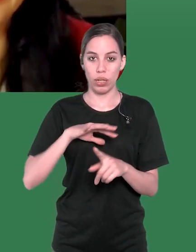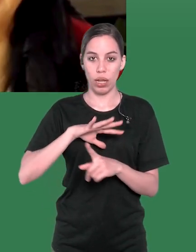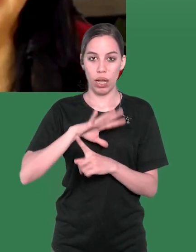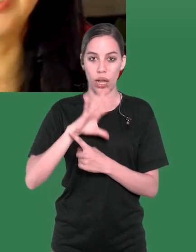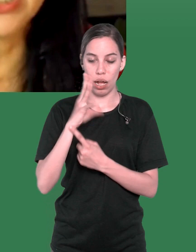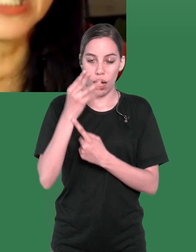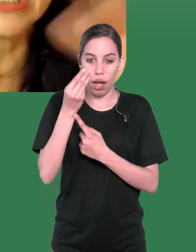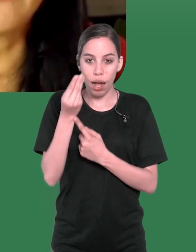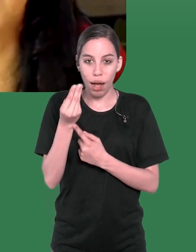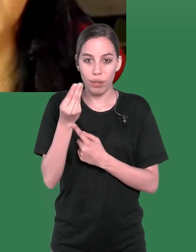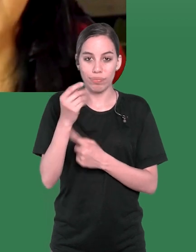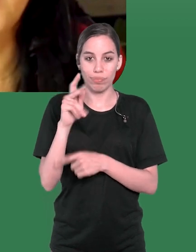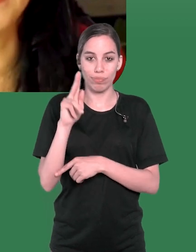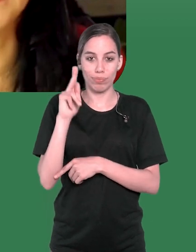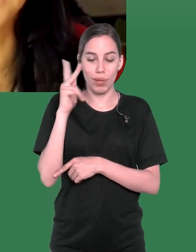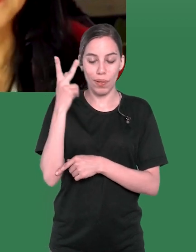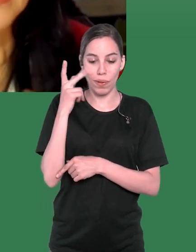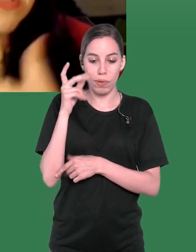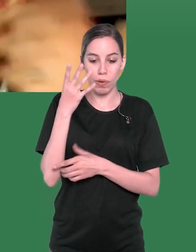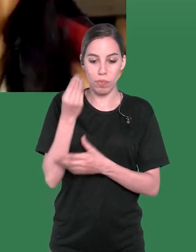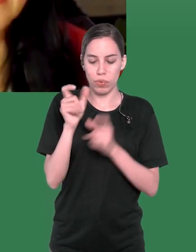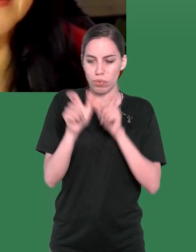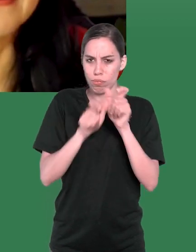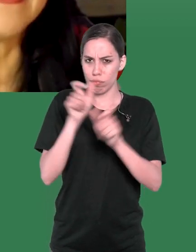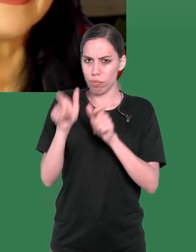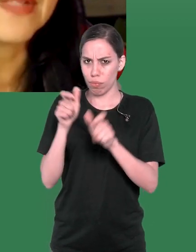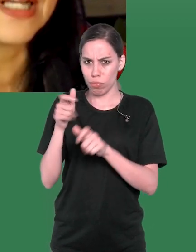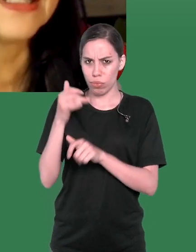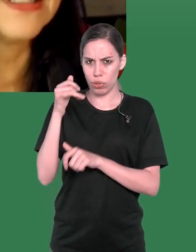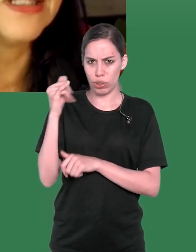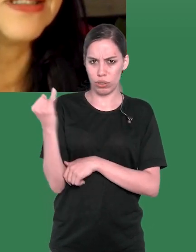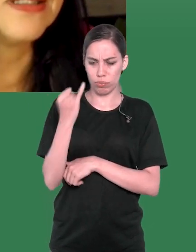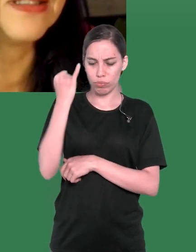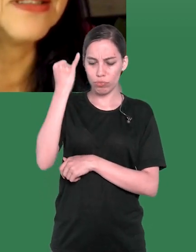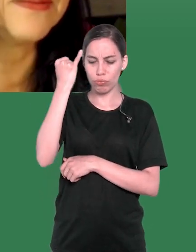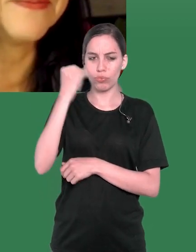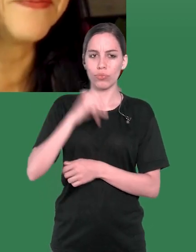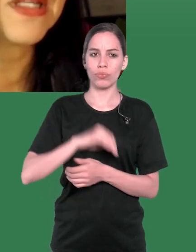na vida de grandes figuras né,